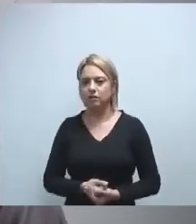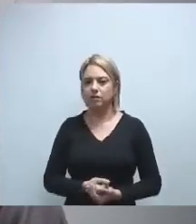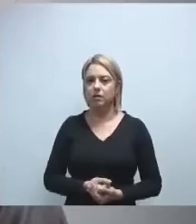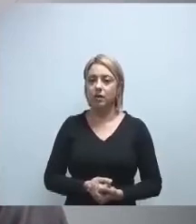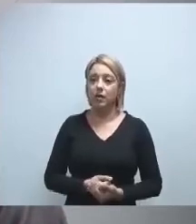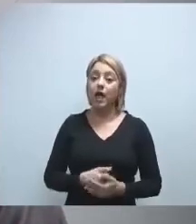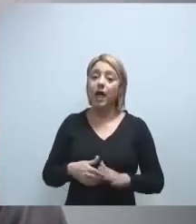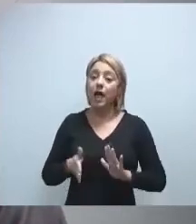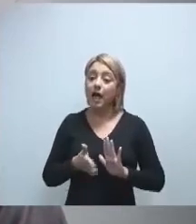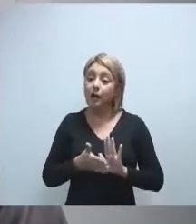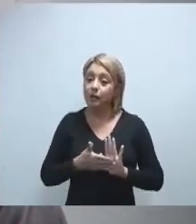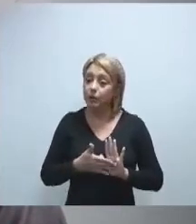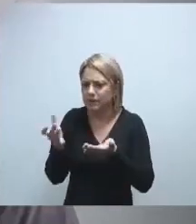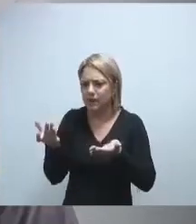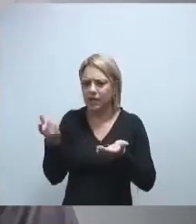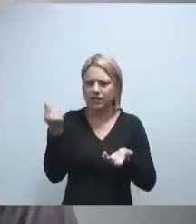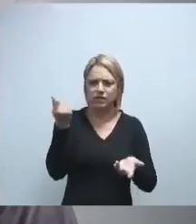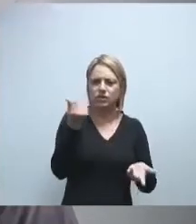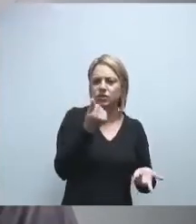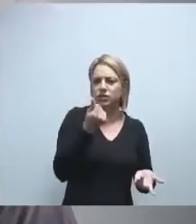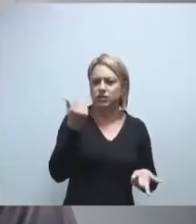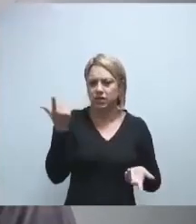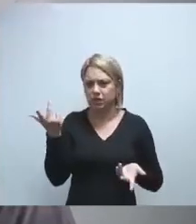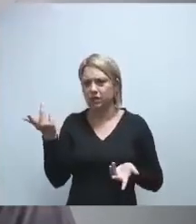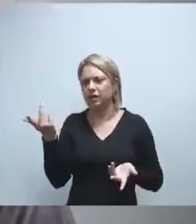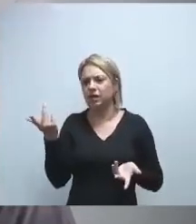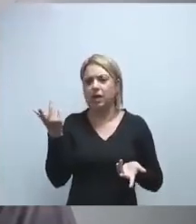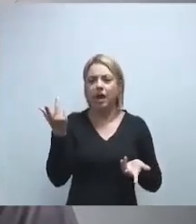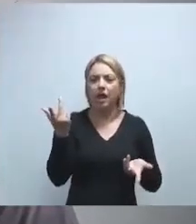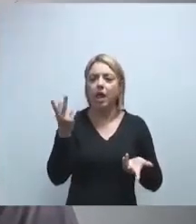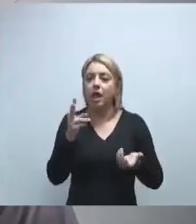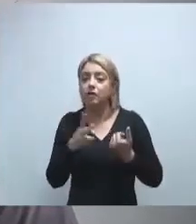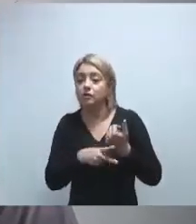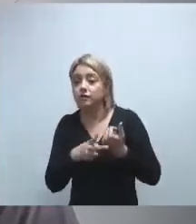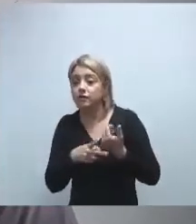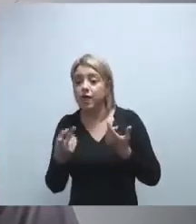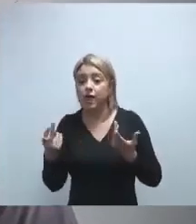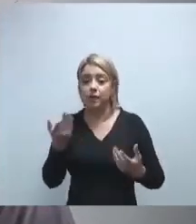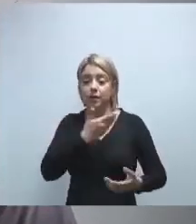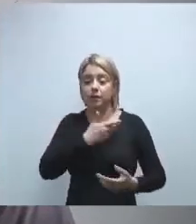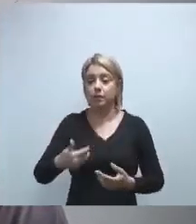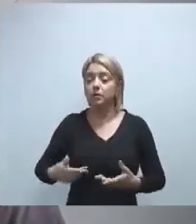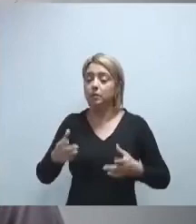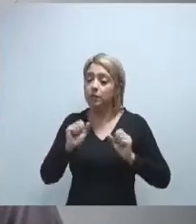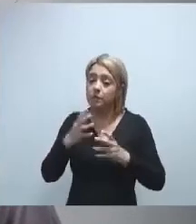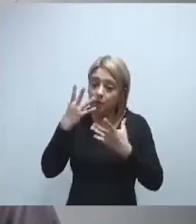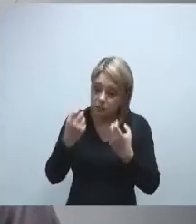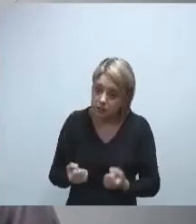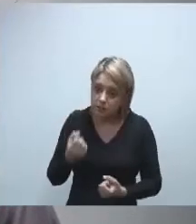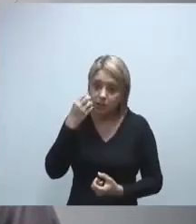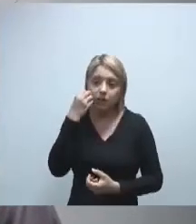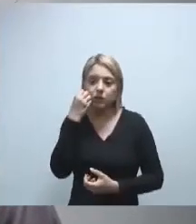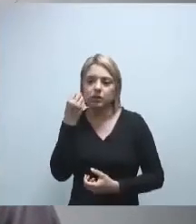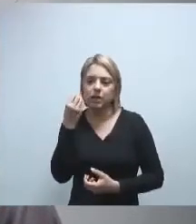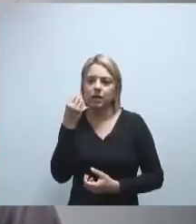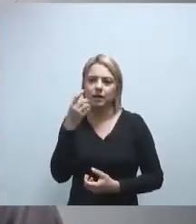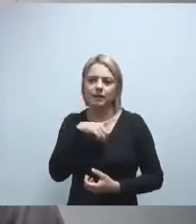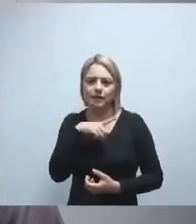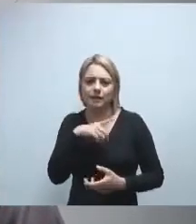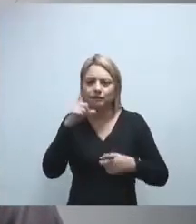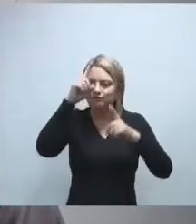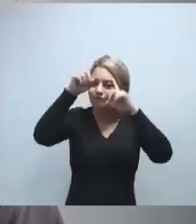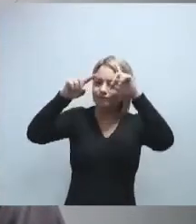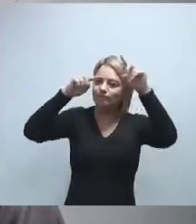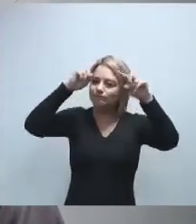medidas que não requerem euro mesmo de verba pública que podem ser adotadas nós temos que ter